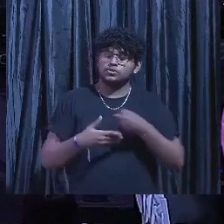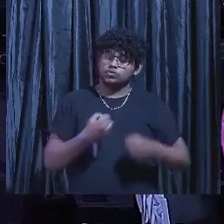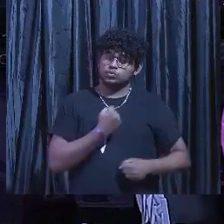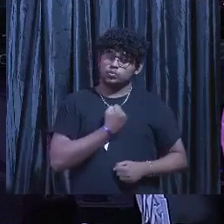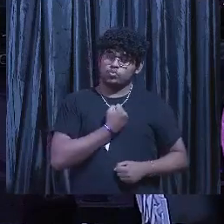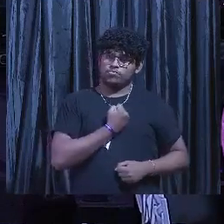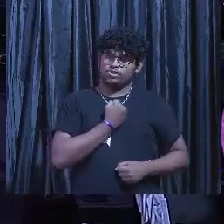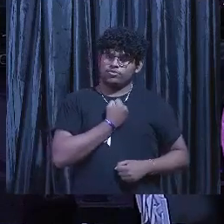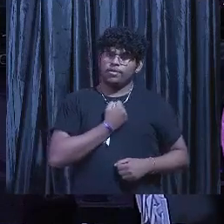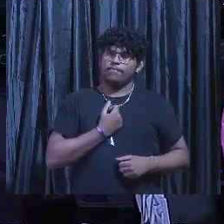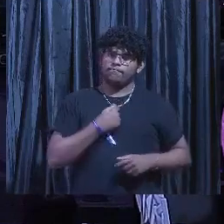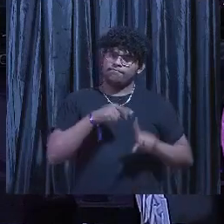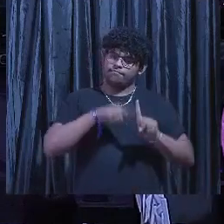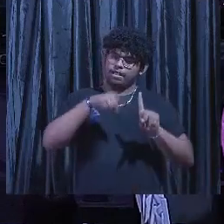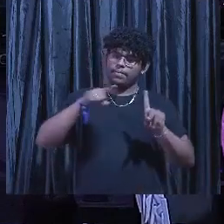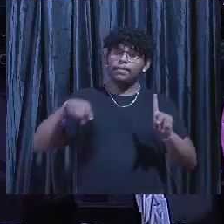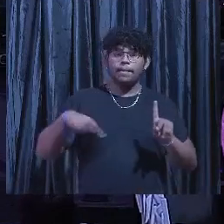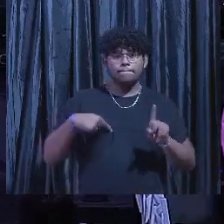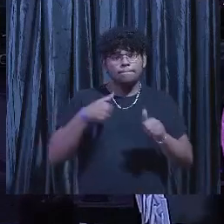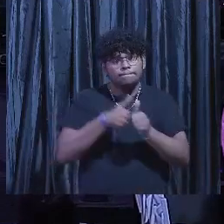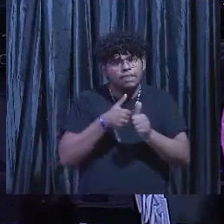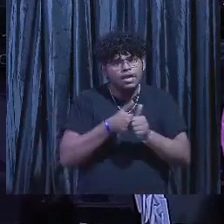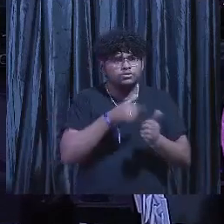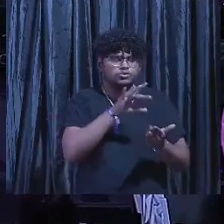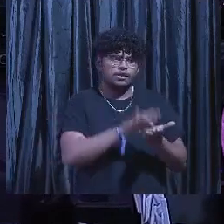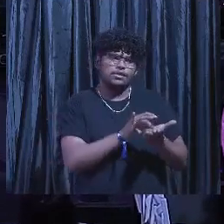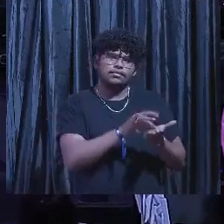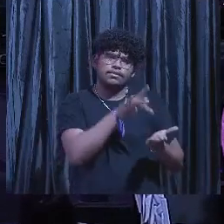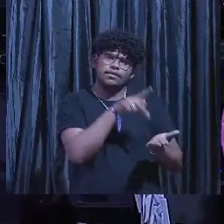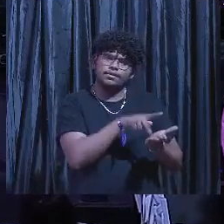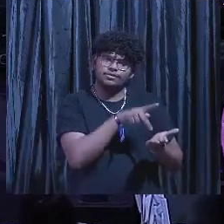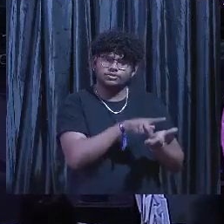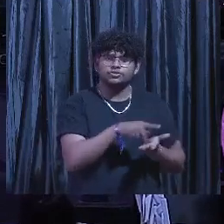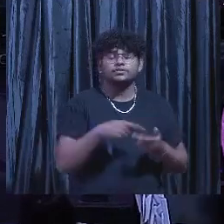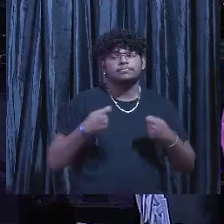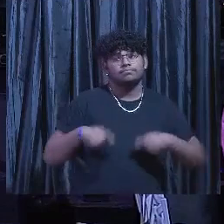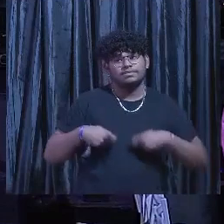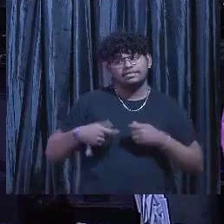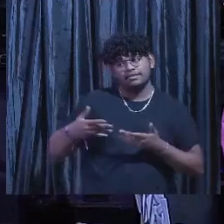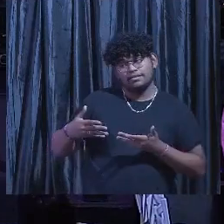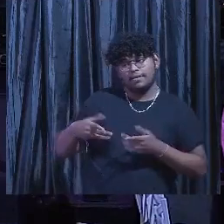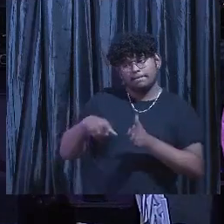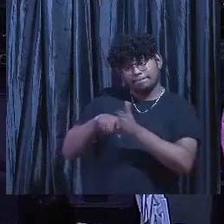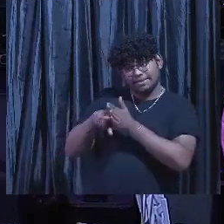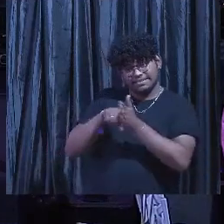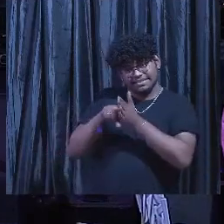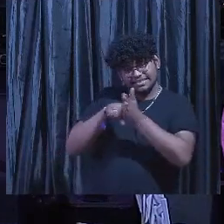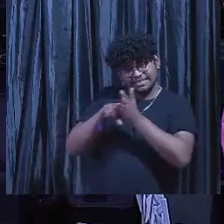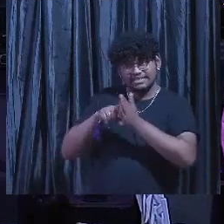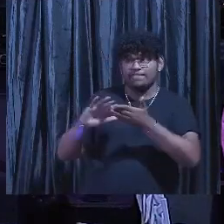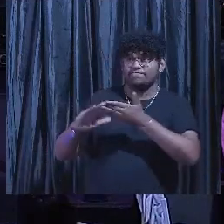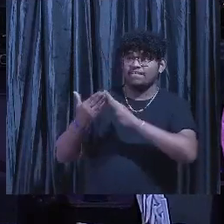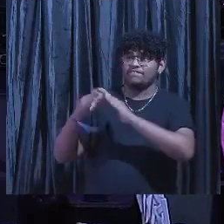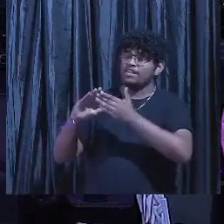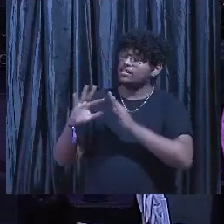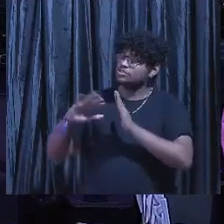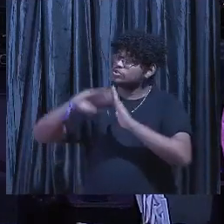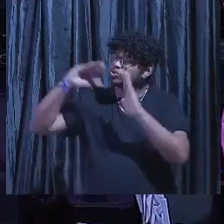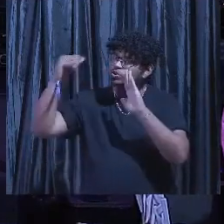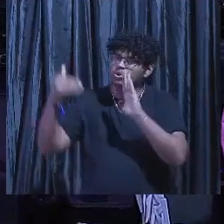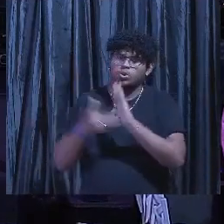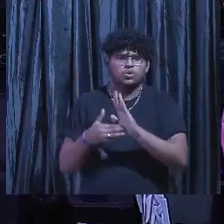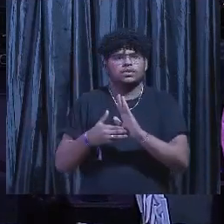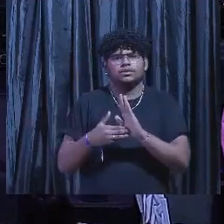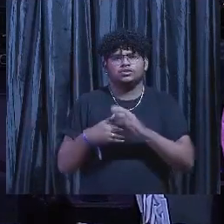realidade. Então a gente se sacou assim, cara, a gente tem que levantar dados sobre o saneamento básico da favela toda, de uma forma que